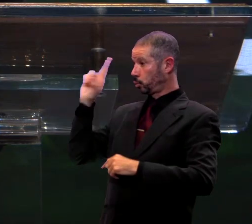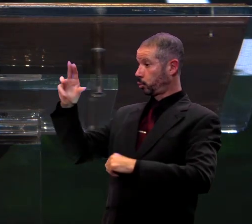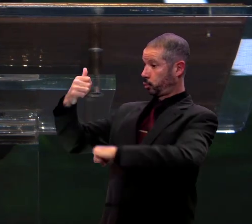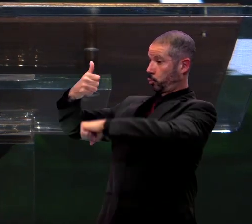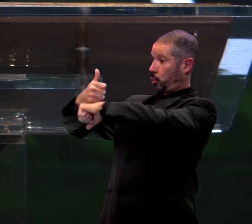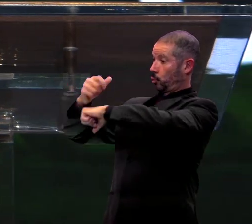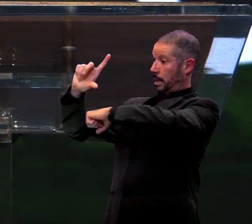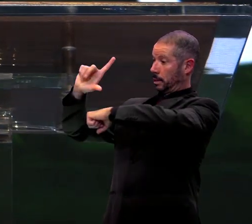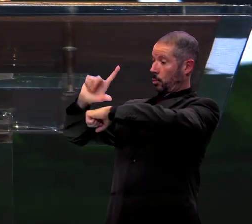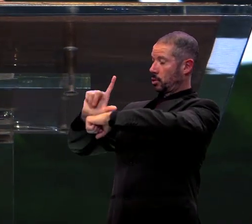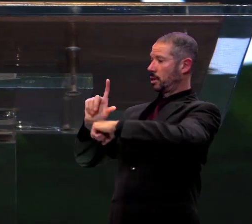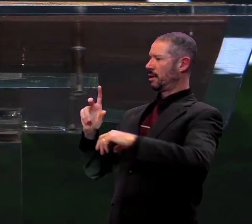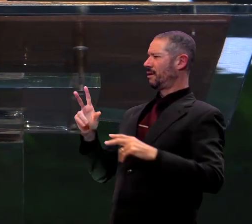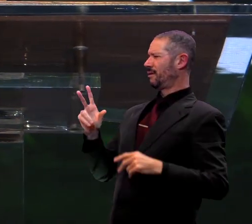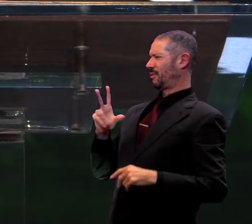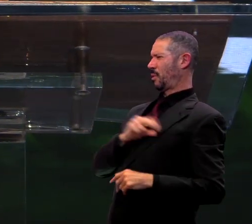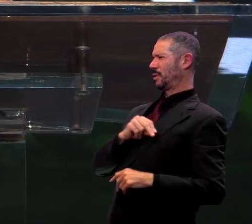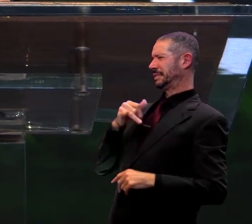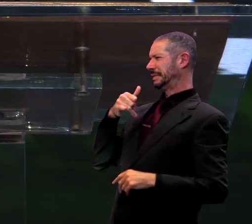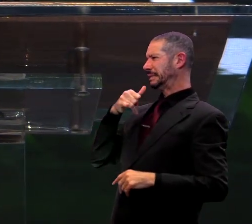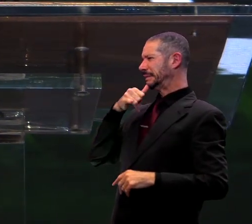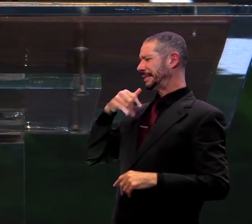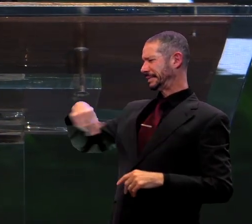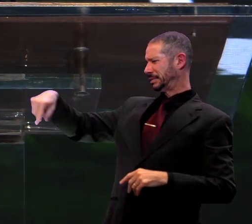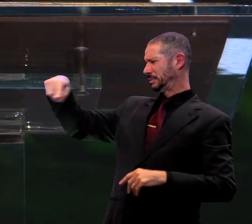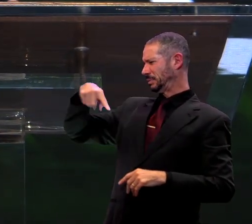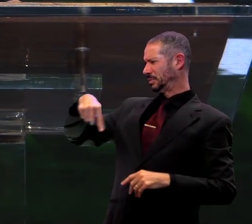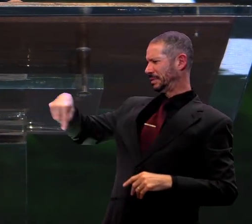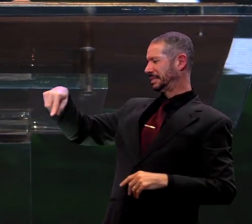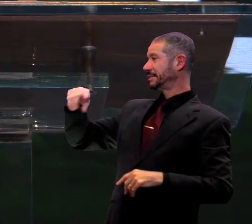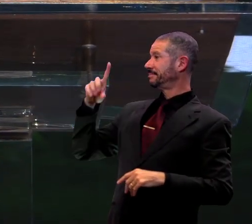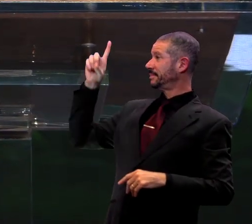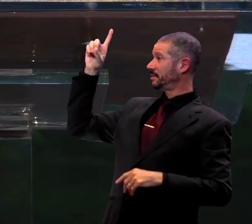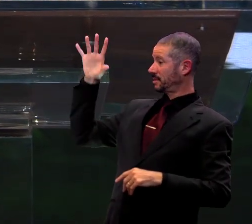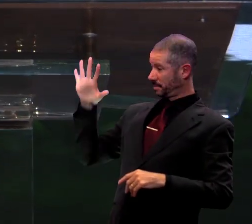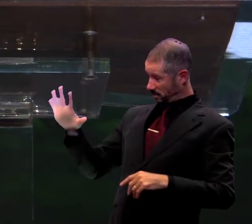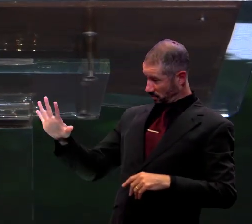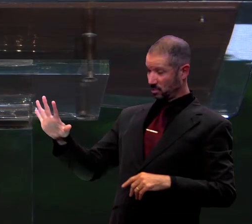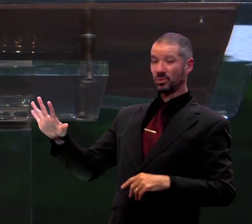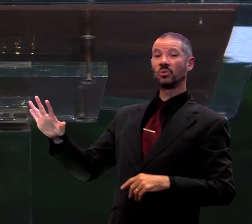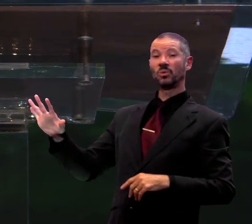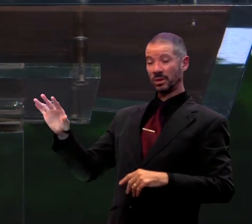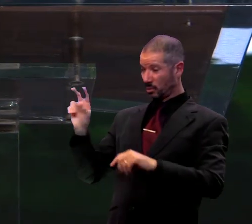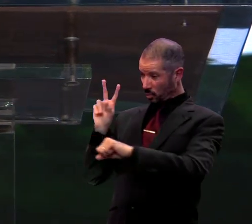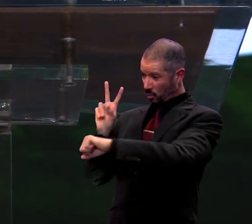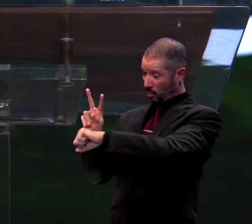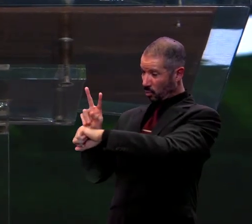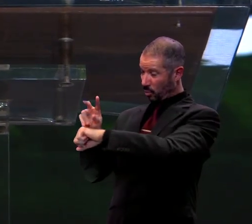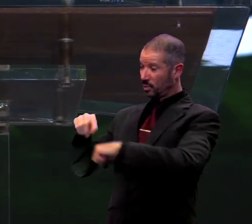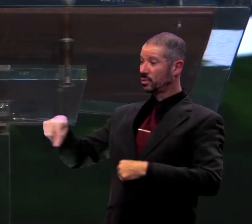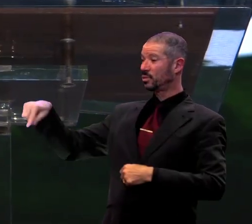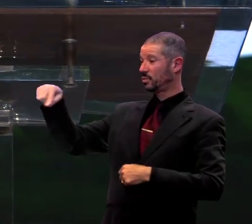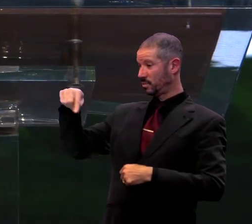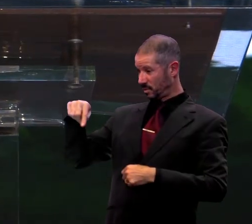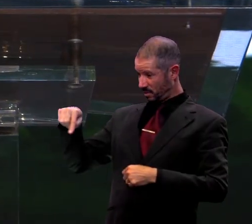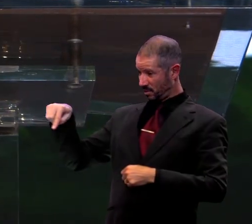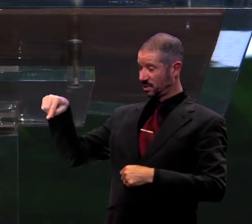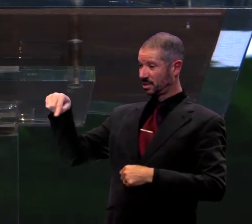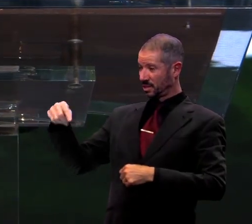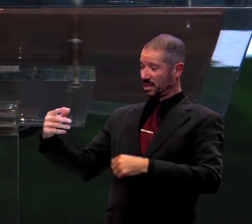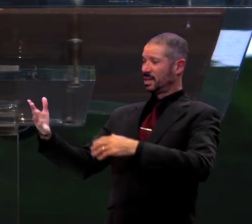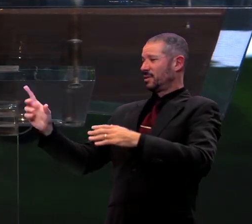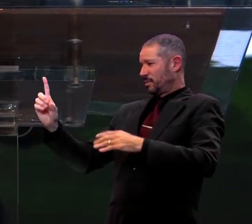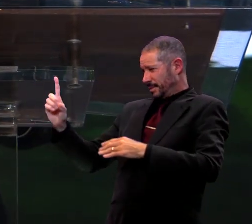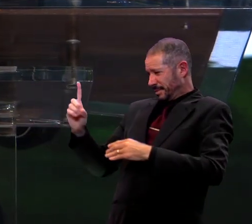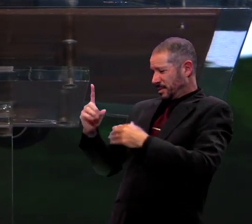puxa, fiquei triste por vocês. Que Deus abençoe, que Deus cuide de vocês. Dê um abraço